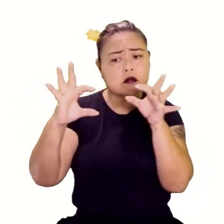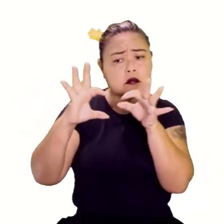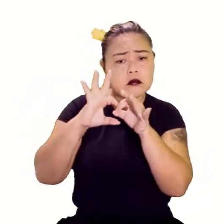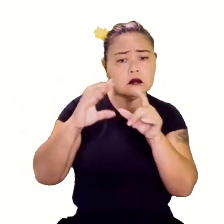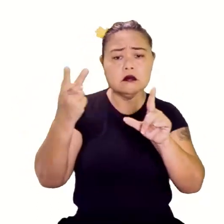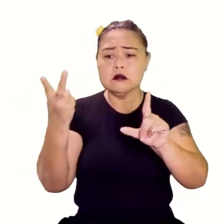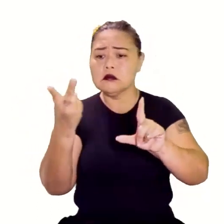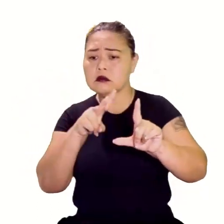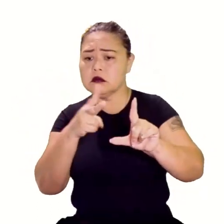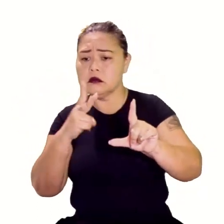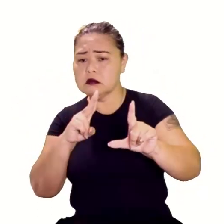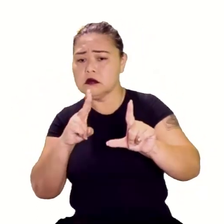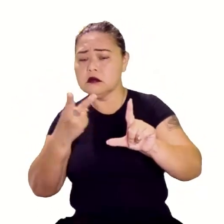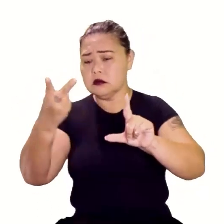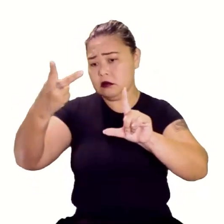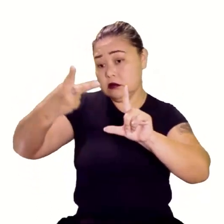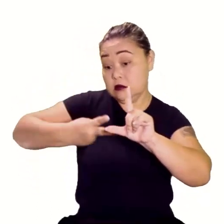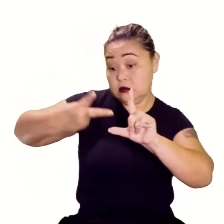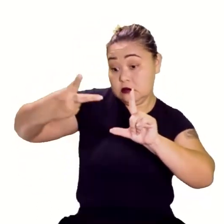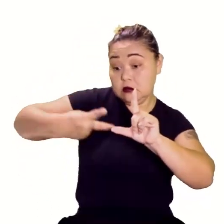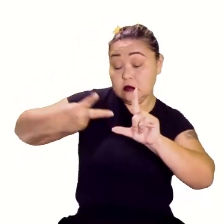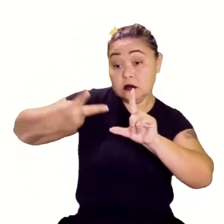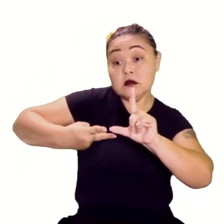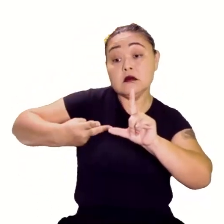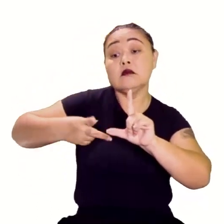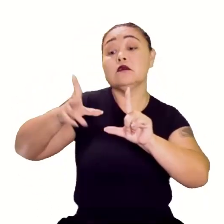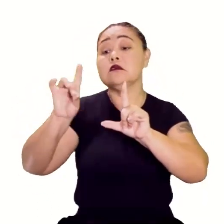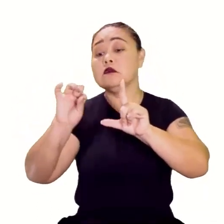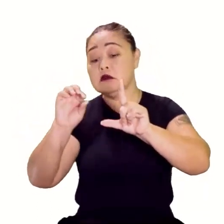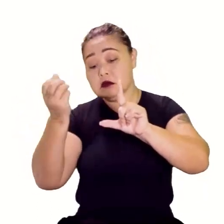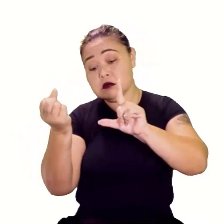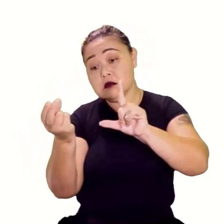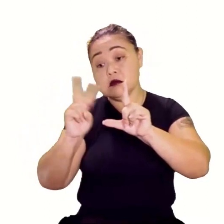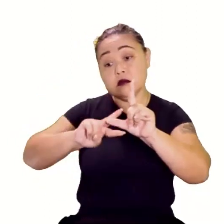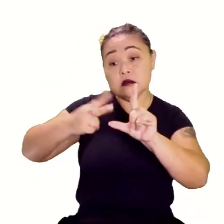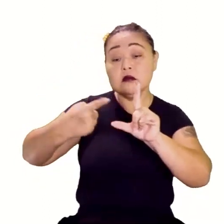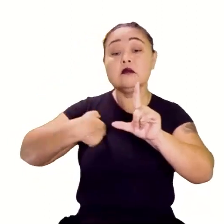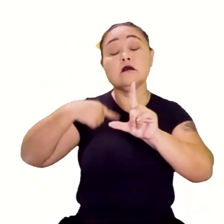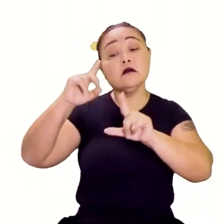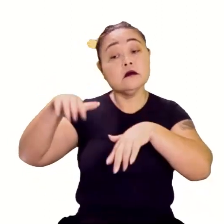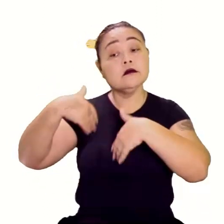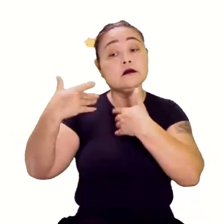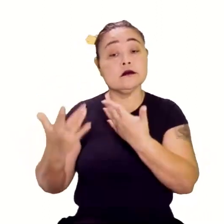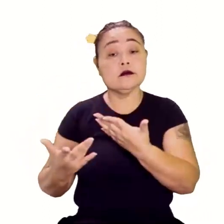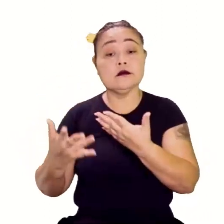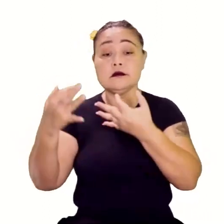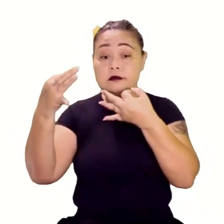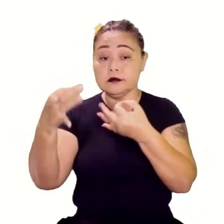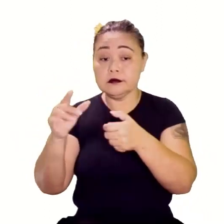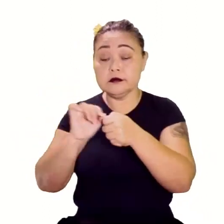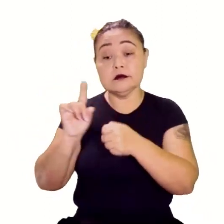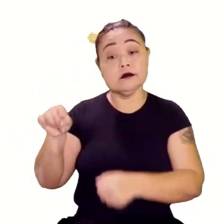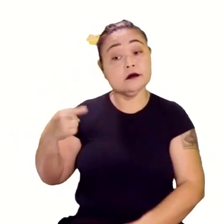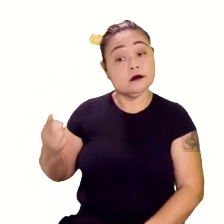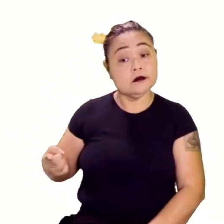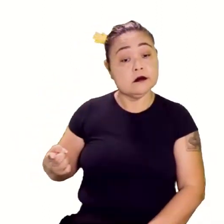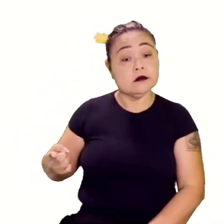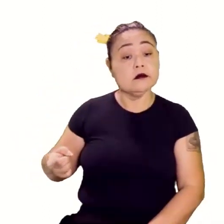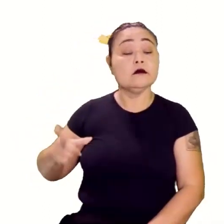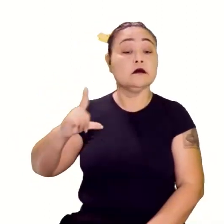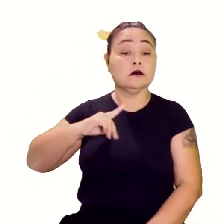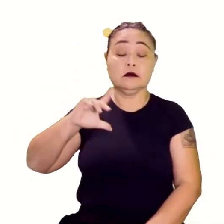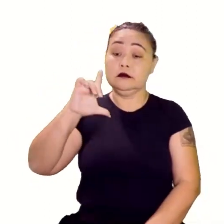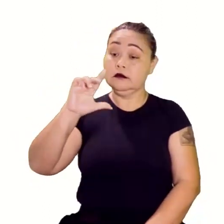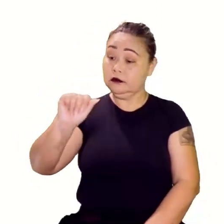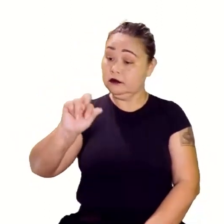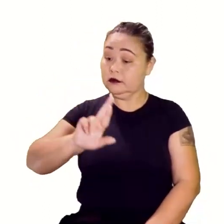entre o logaritmo e o logaritmando? Isso, né? Domínio, imagem, aquela história toda. E aí, Perfeito. qual a condição, como sempre?